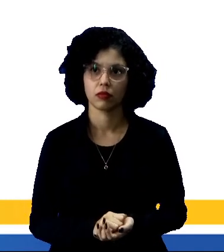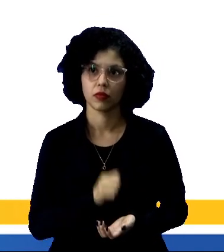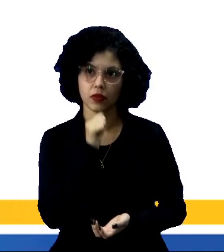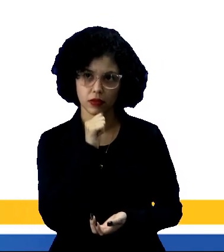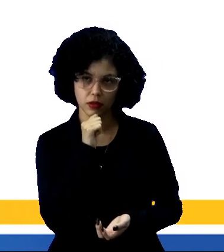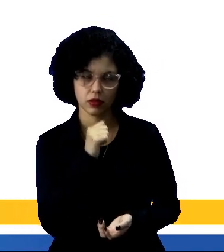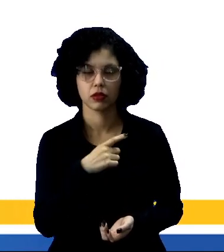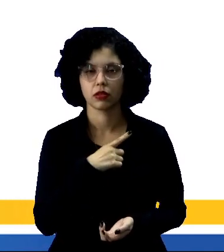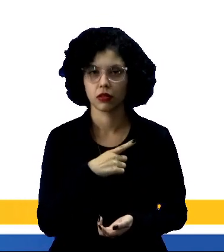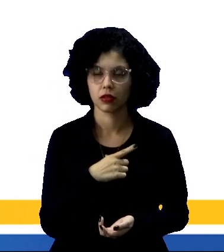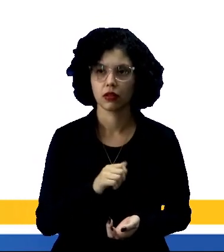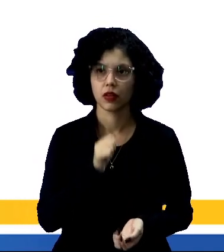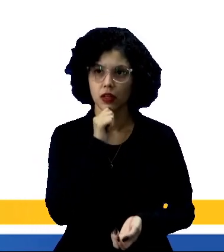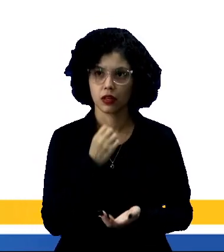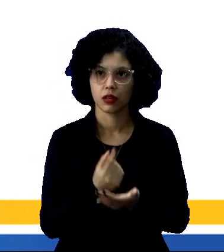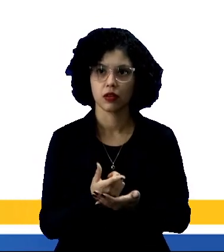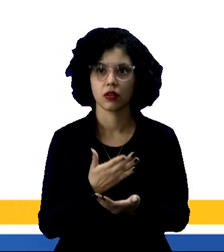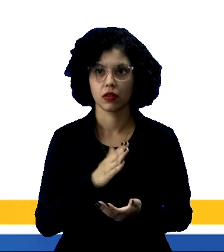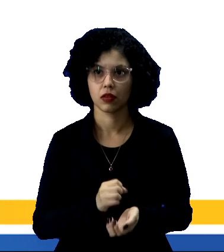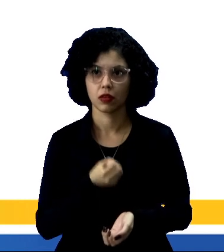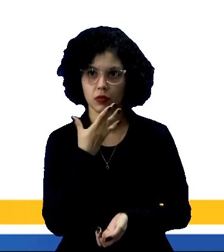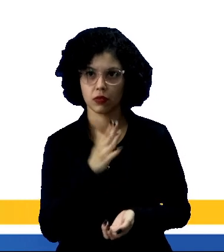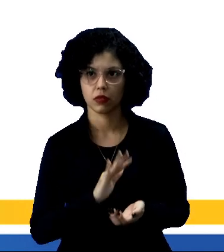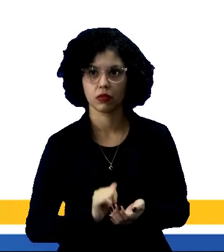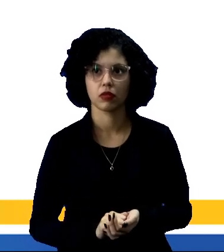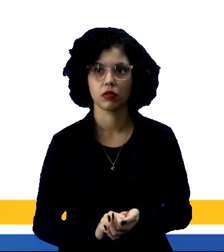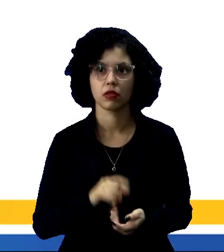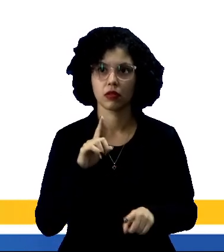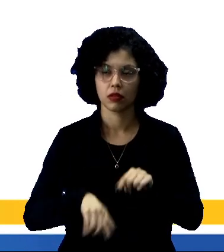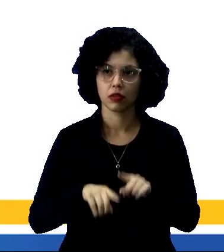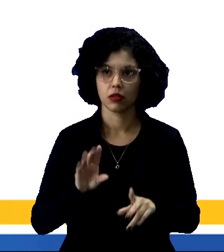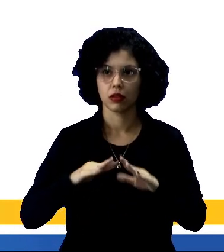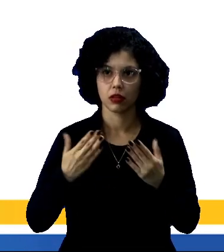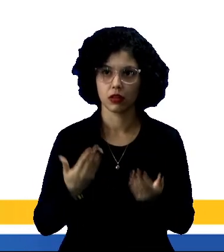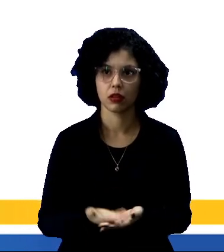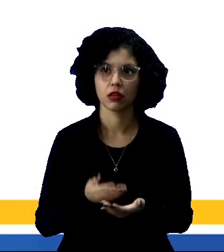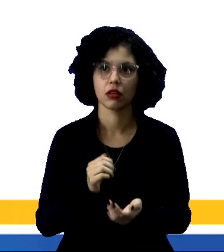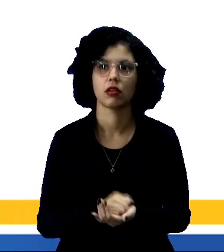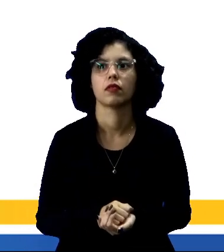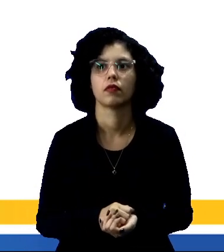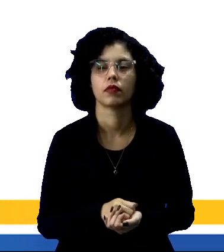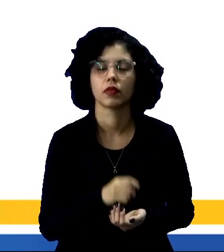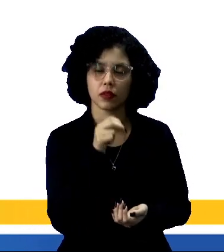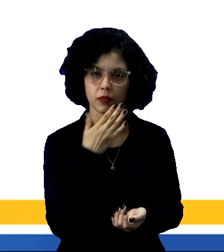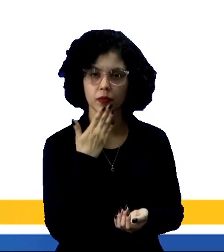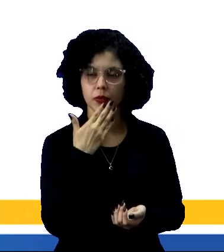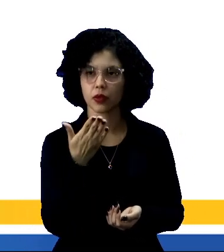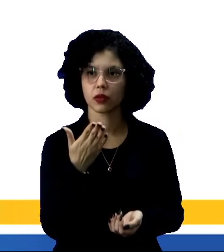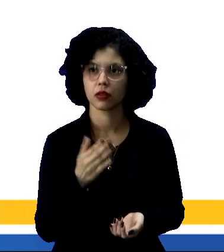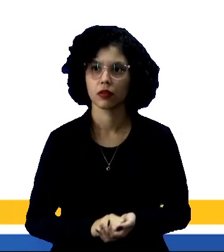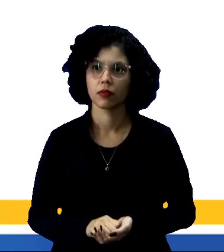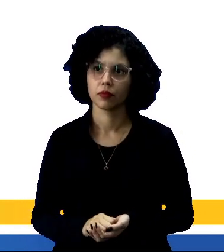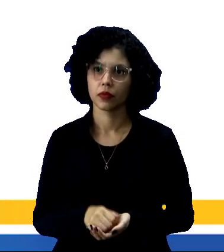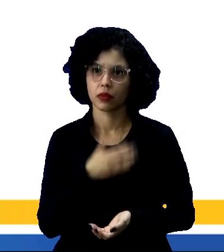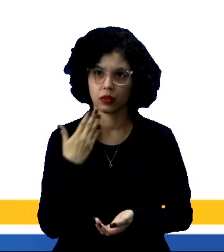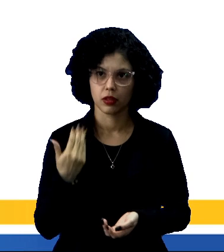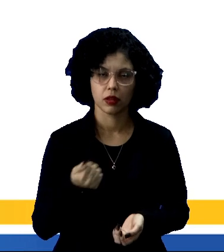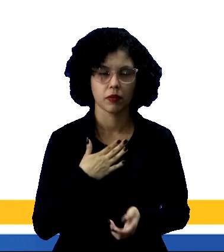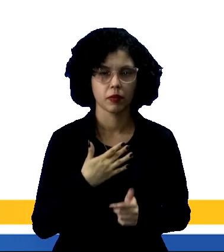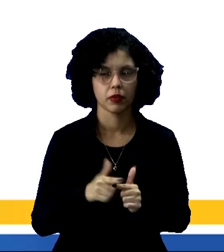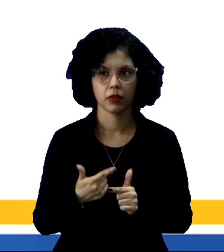e constatando que o defeito compromete o bom funcionamento dos meus materiais escolares, venho solicitar a solução para o